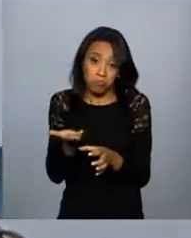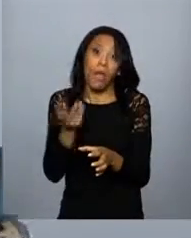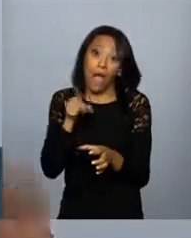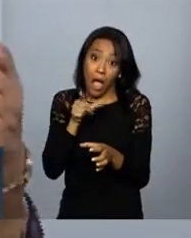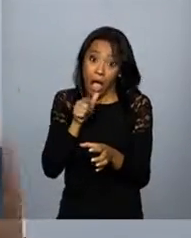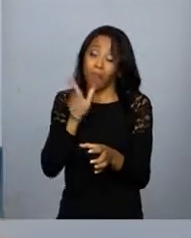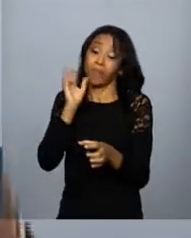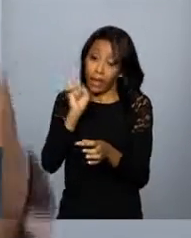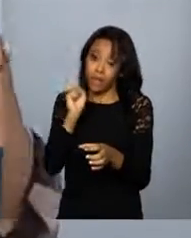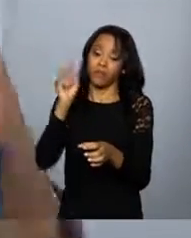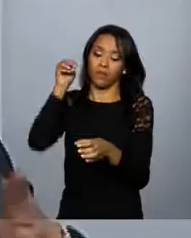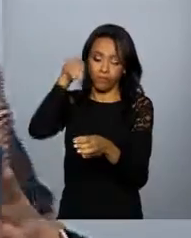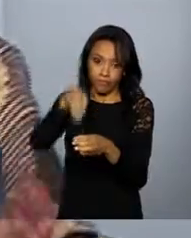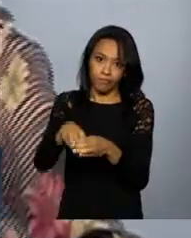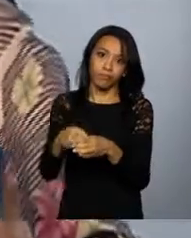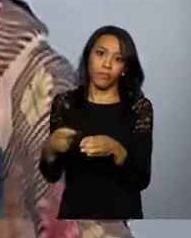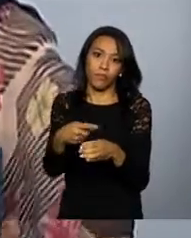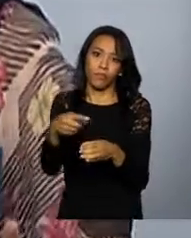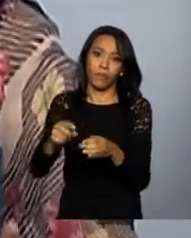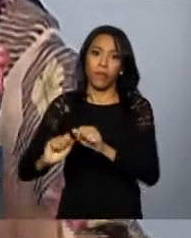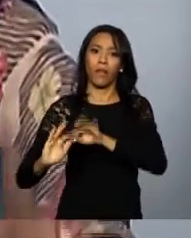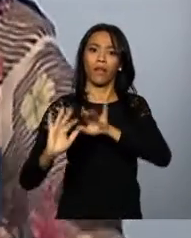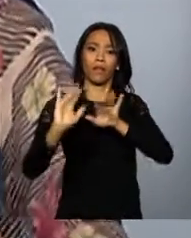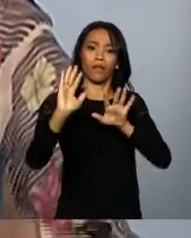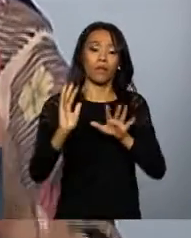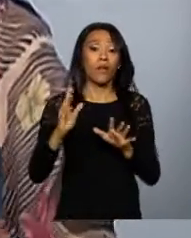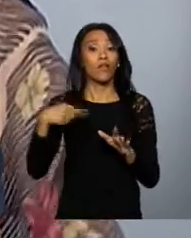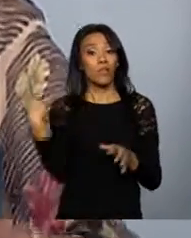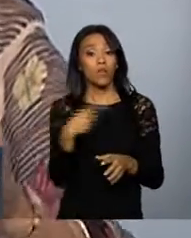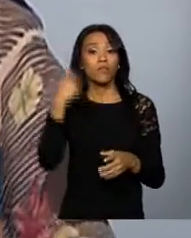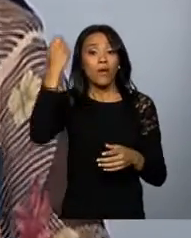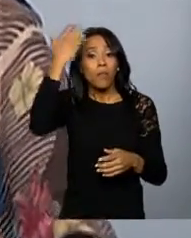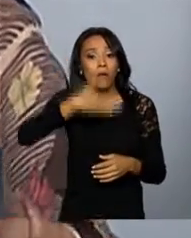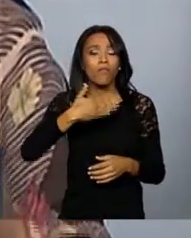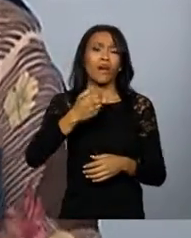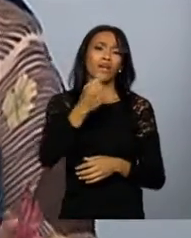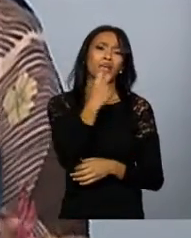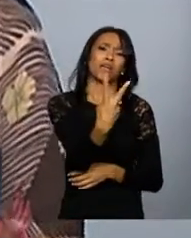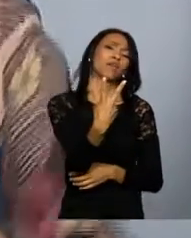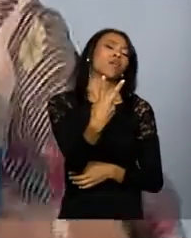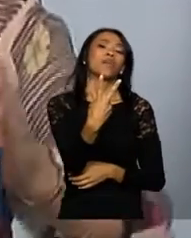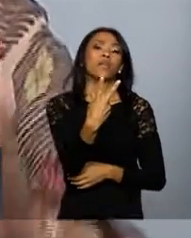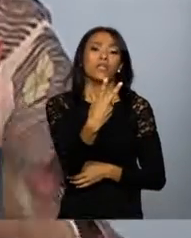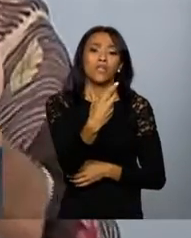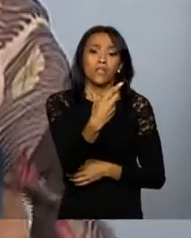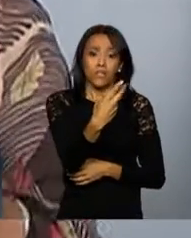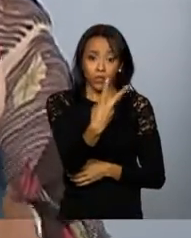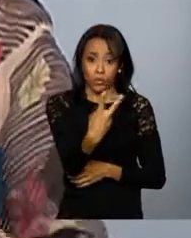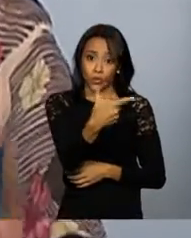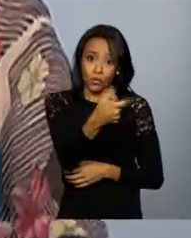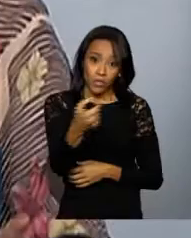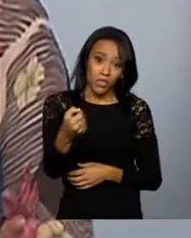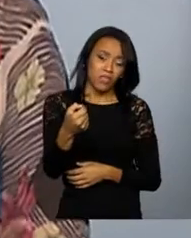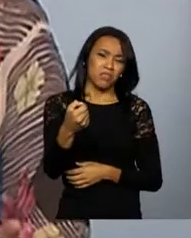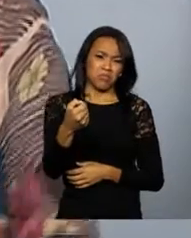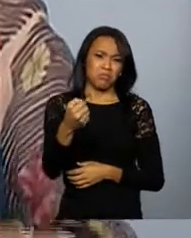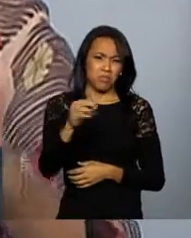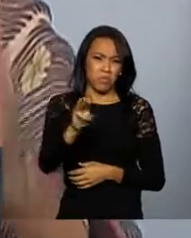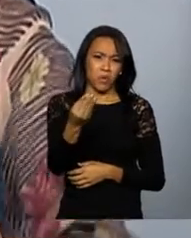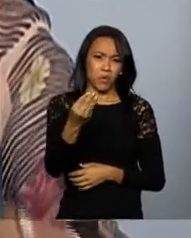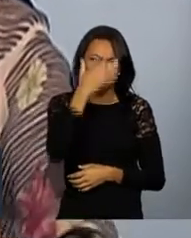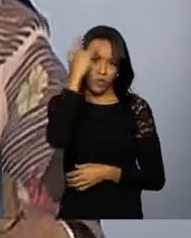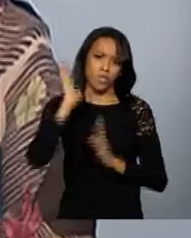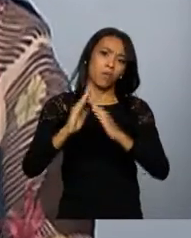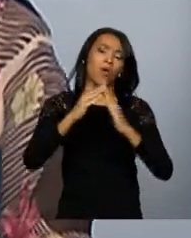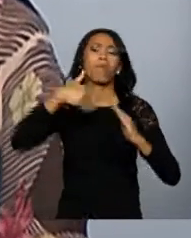nós temos de provar que esse país, com 200 milhões de habitantes, mais de 200 milhões de habitantes,